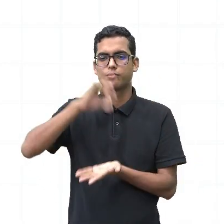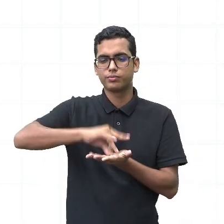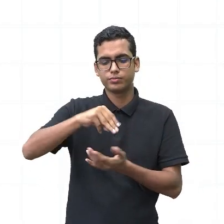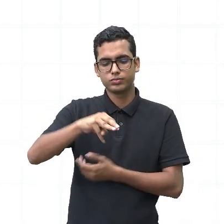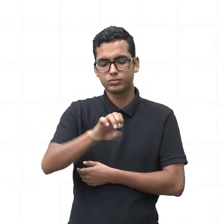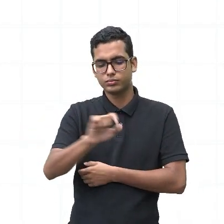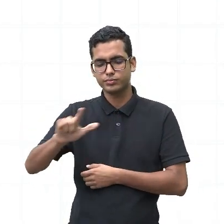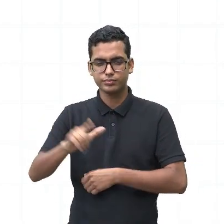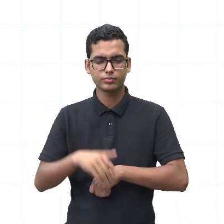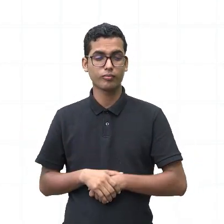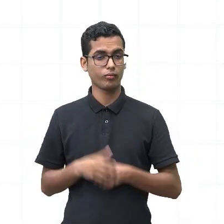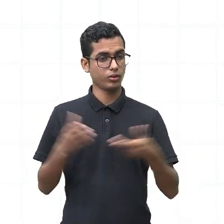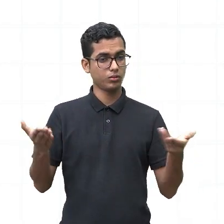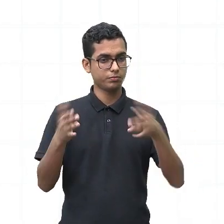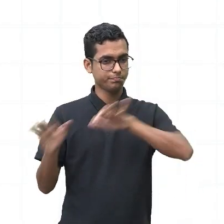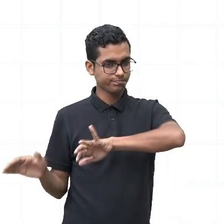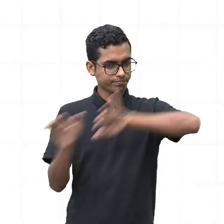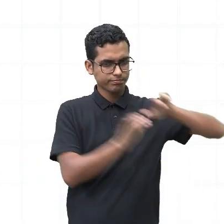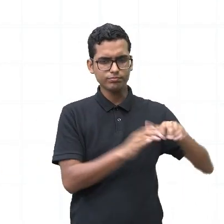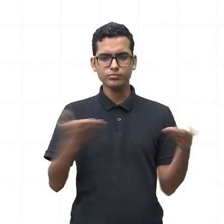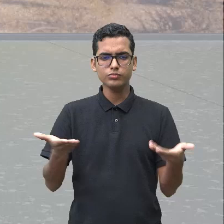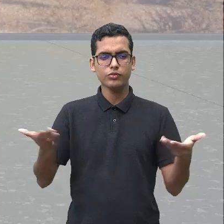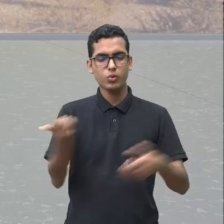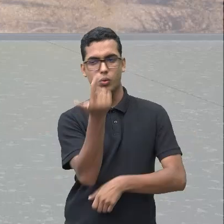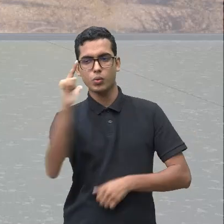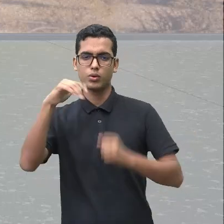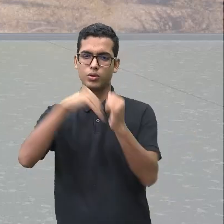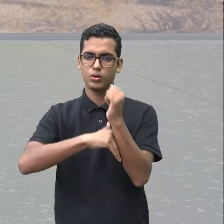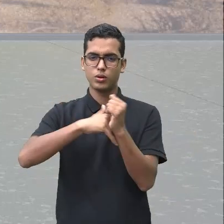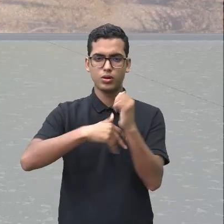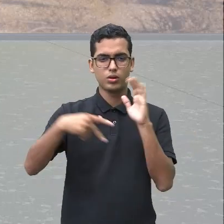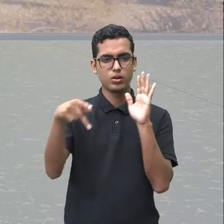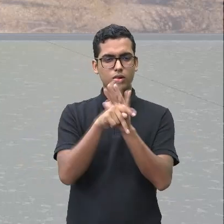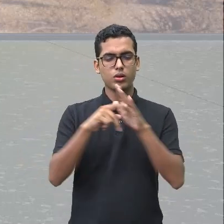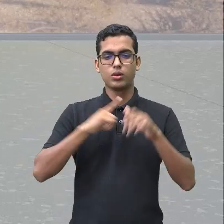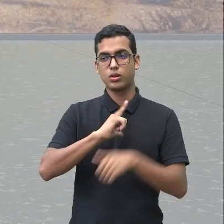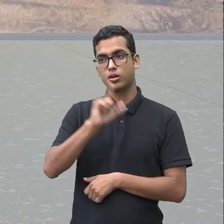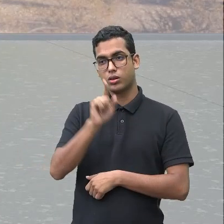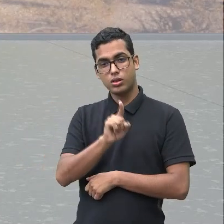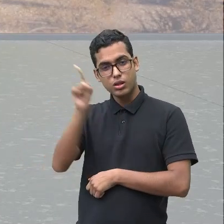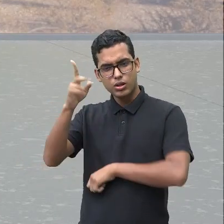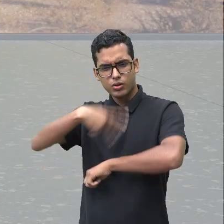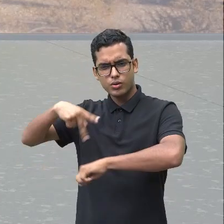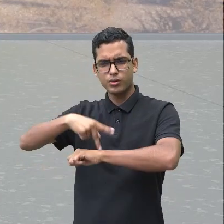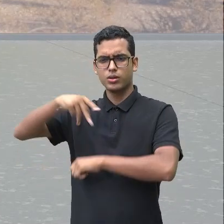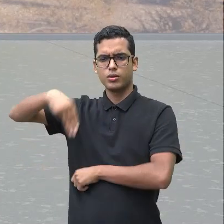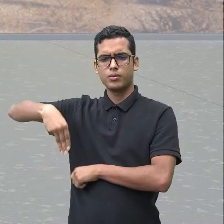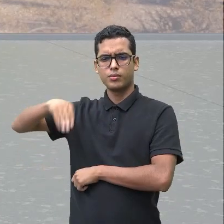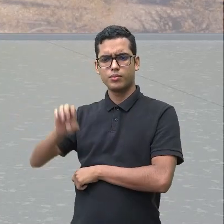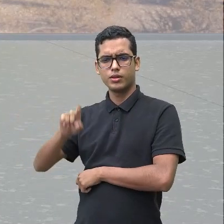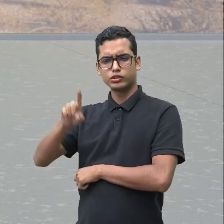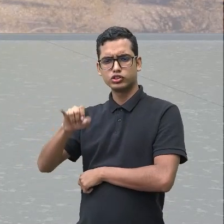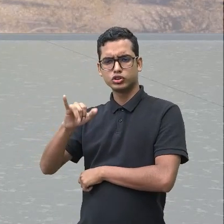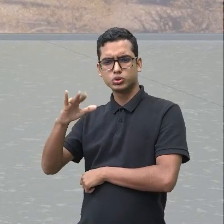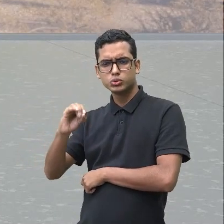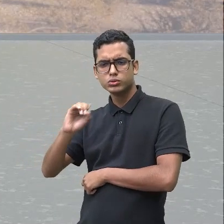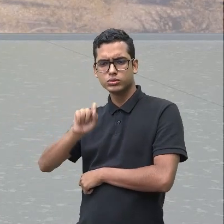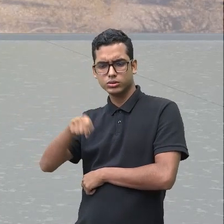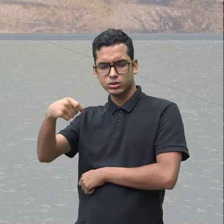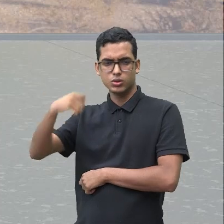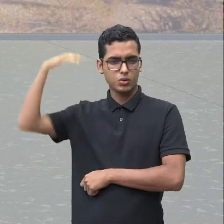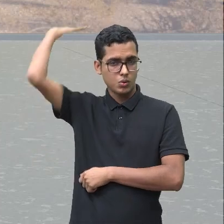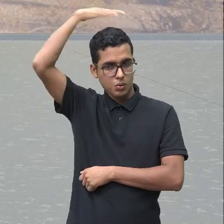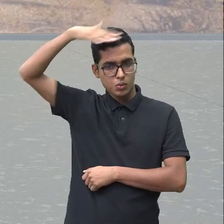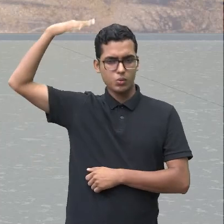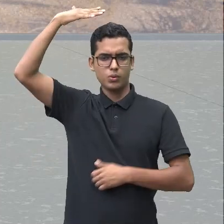agora a gente vai trabalhar um outro mistério que vem lá no México, que é a zona do silêncio no